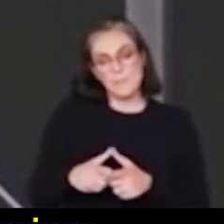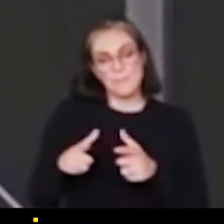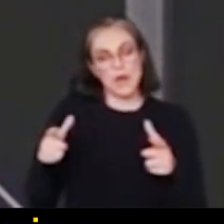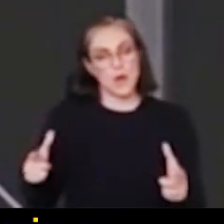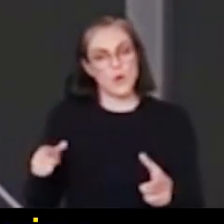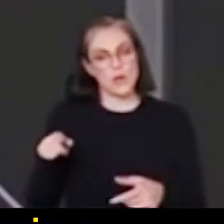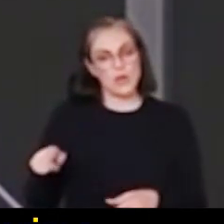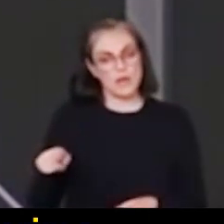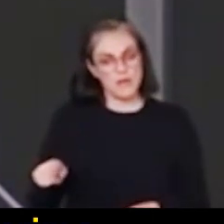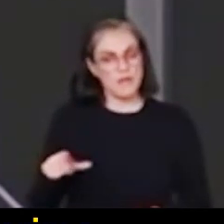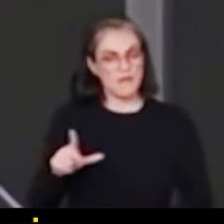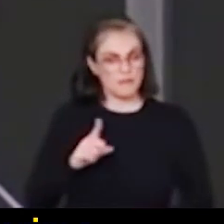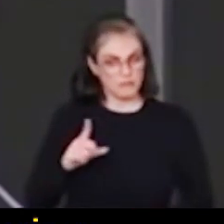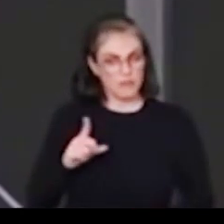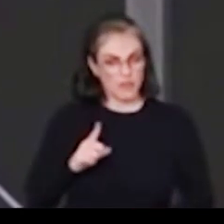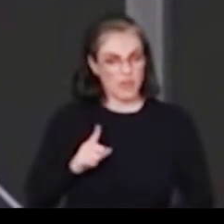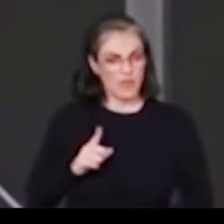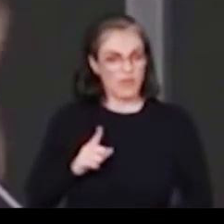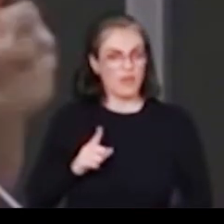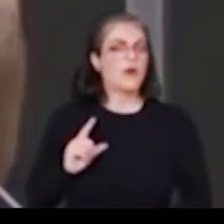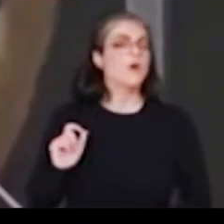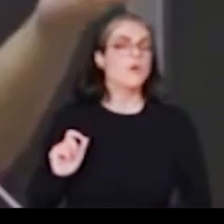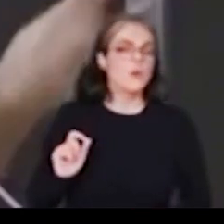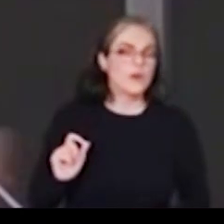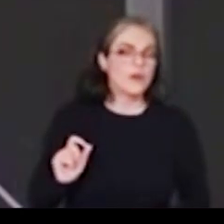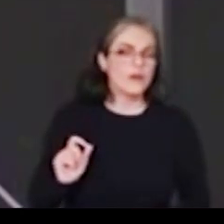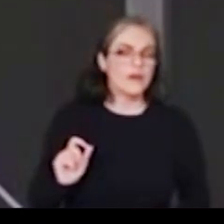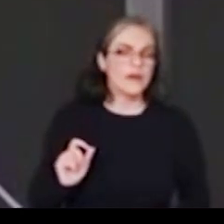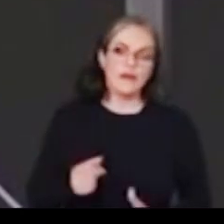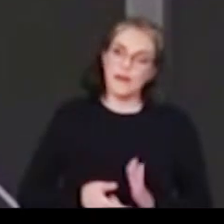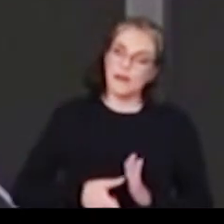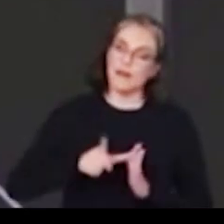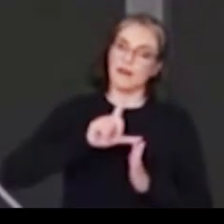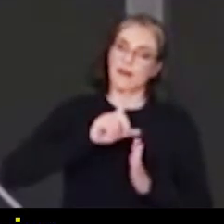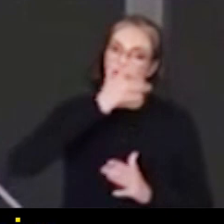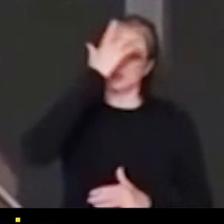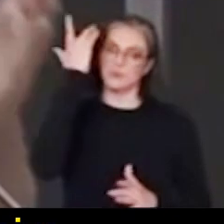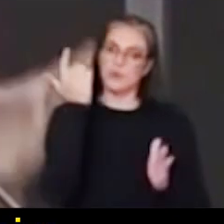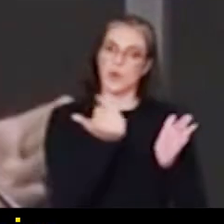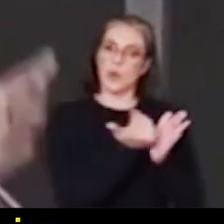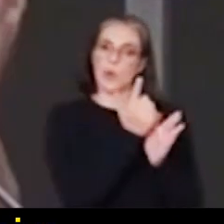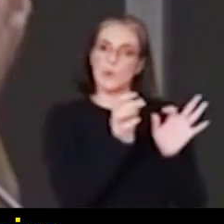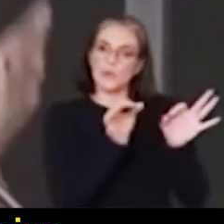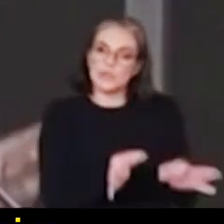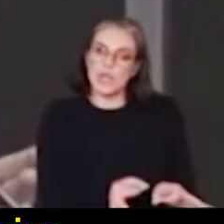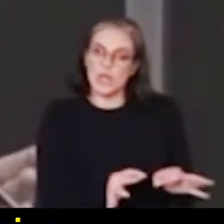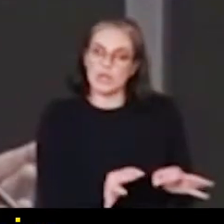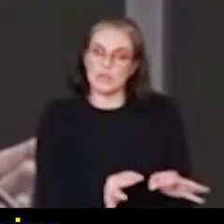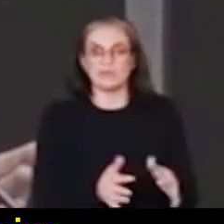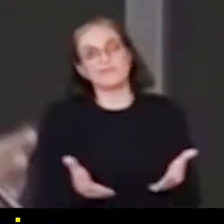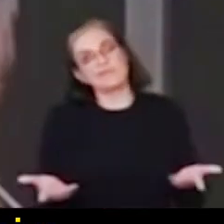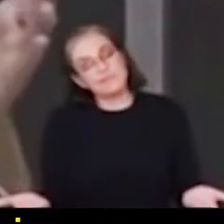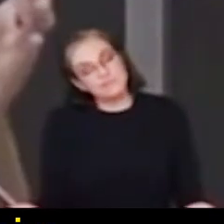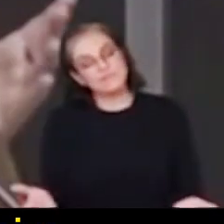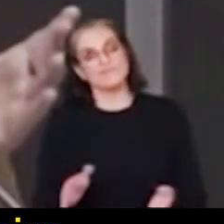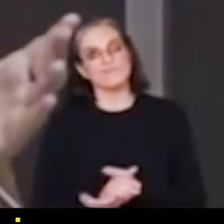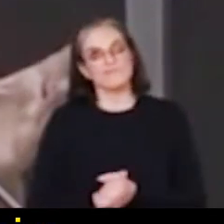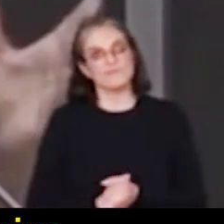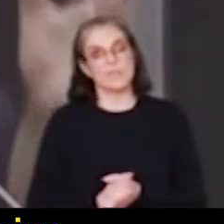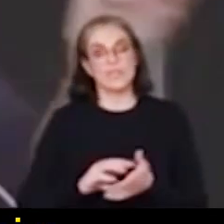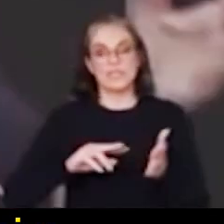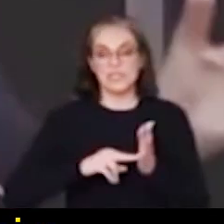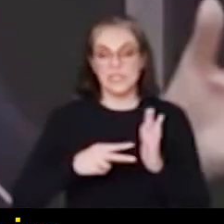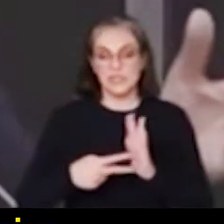pegas com o crime, elas tiveram origem legal. Armar a população, e se quer